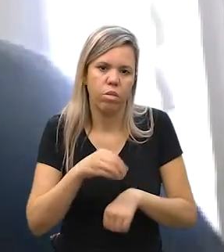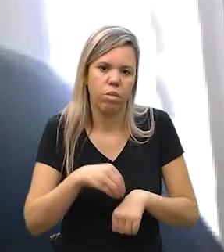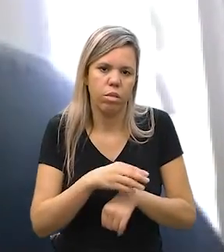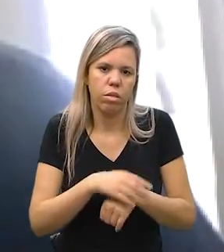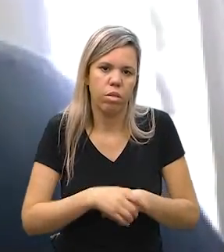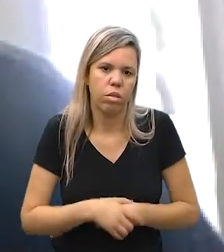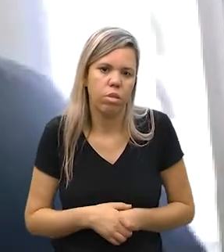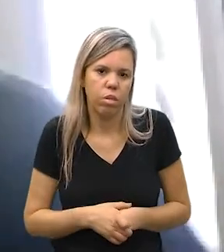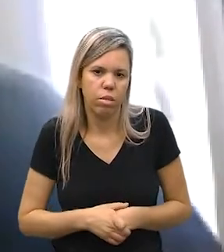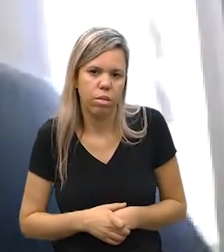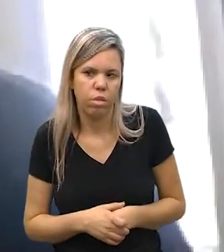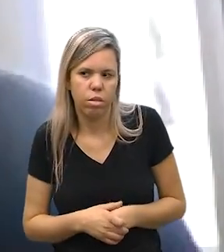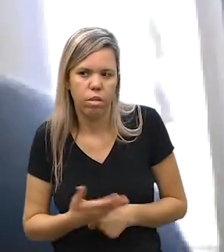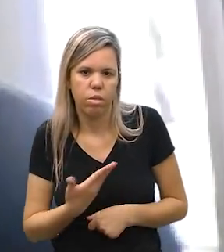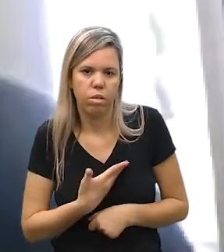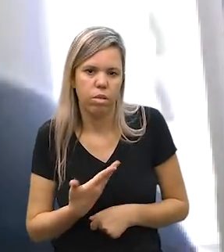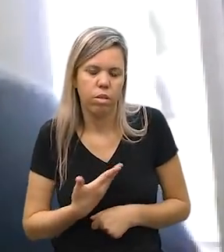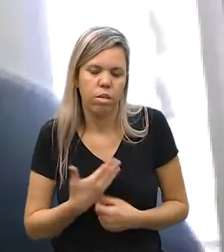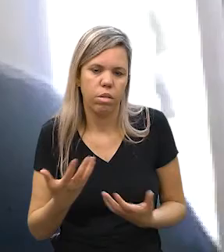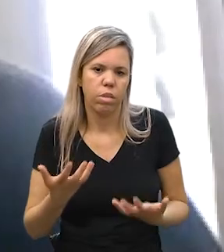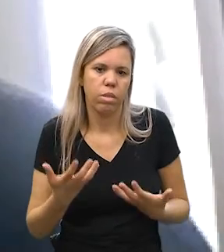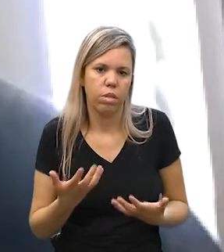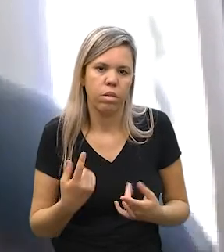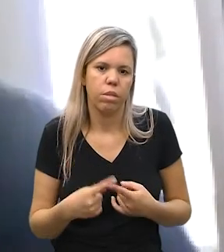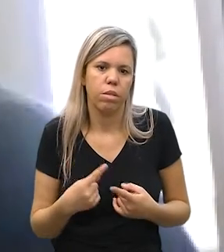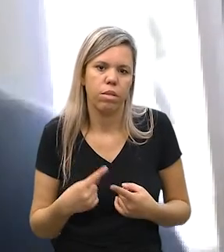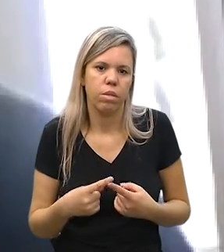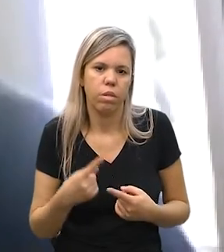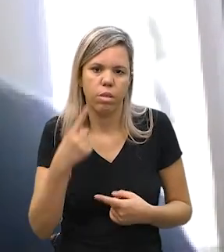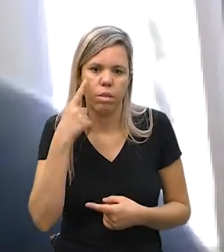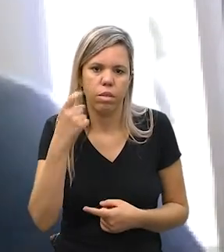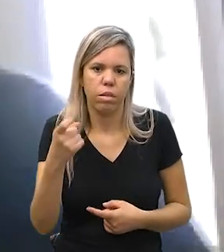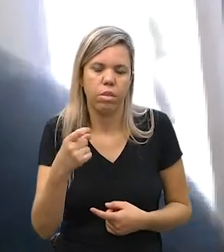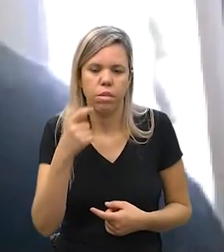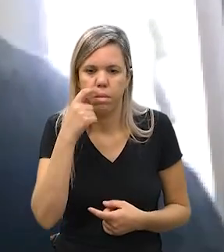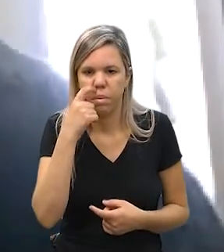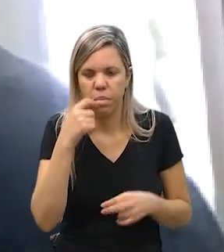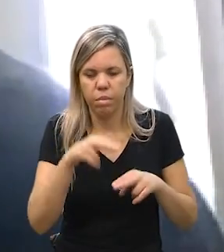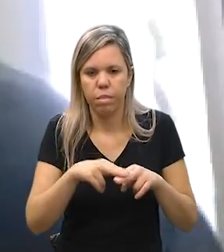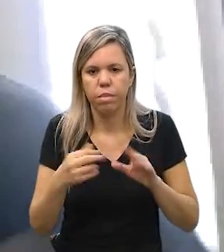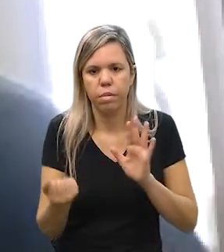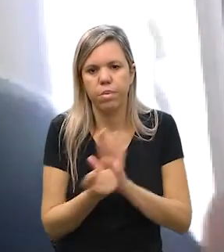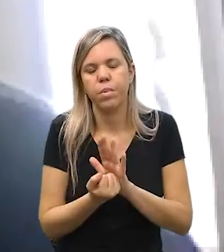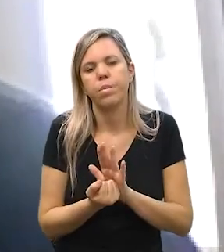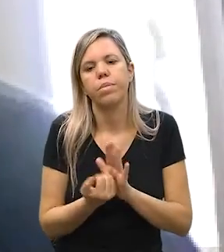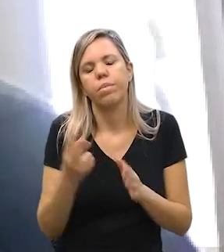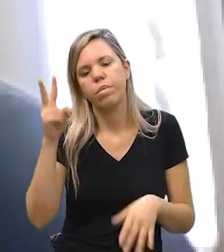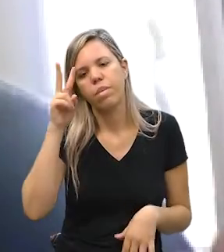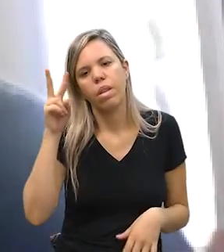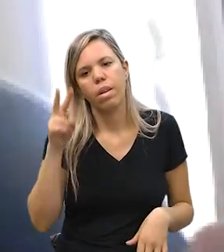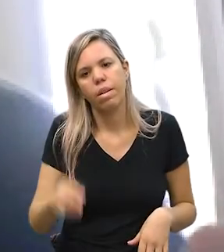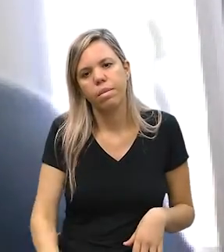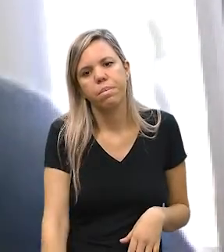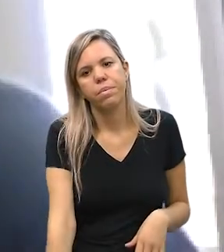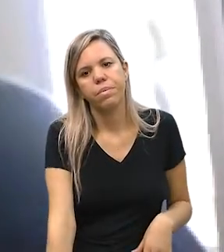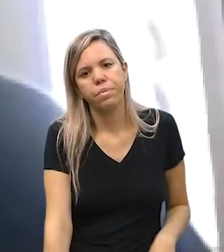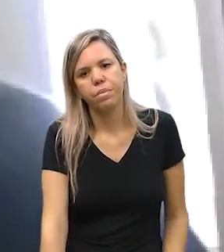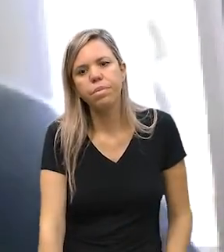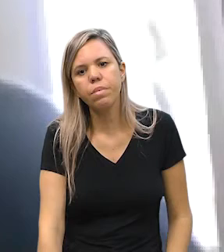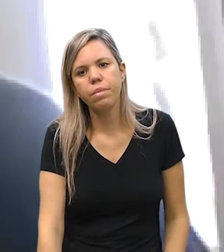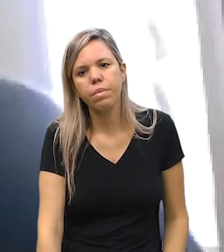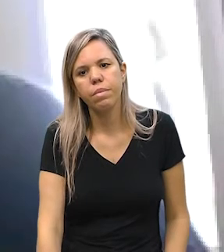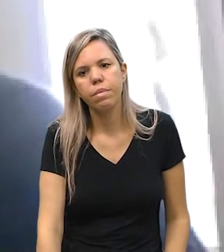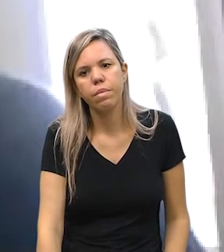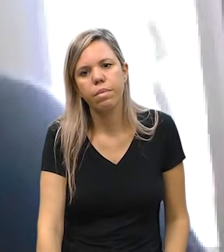dando aqui para os amigos que queiram, porque quer se interessar mais por esse registro da história, né?